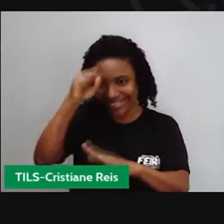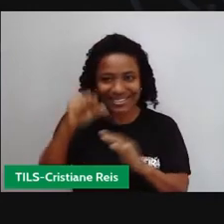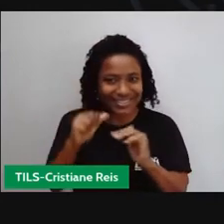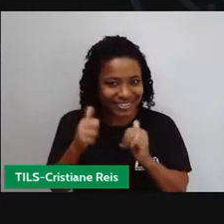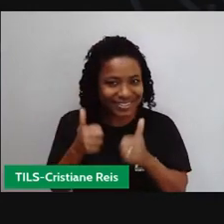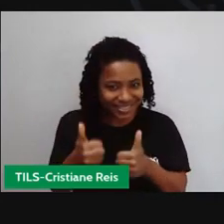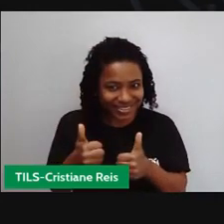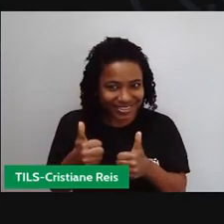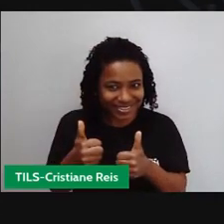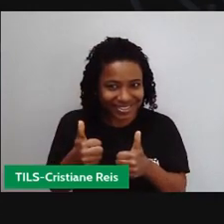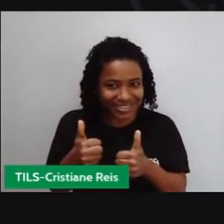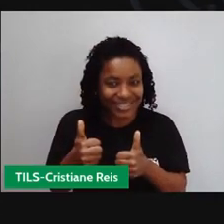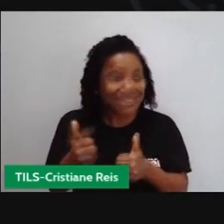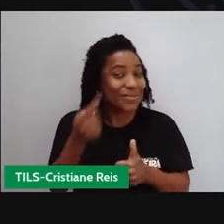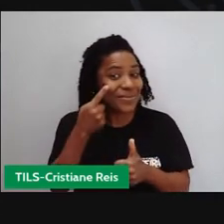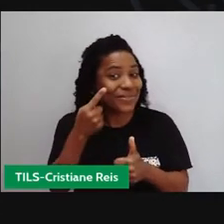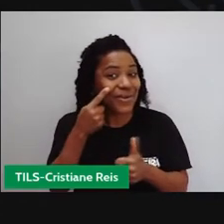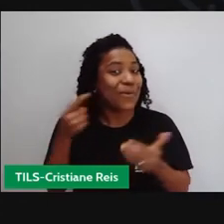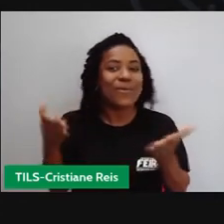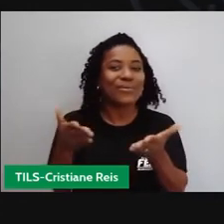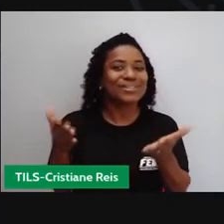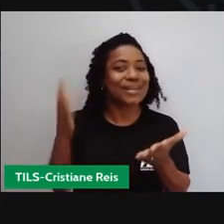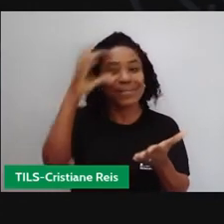o que nós estudaremos hoje?